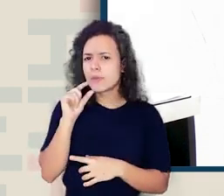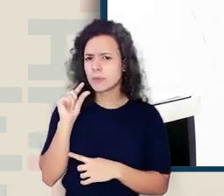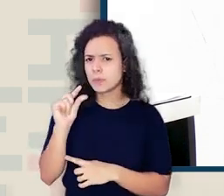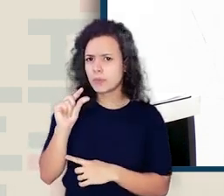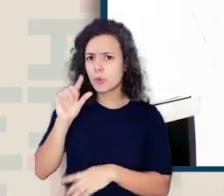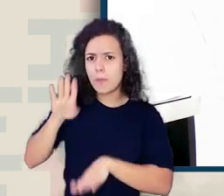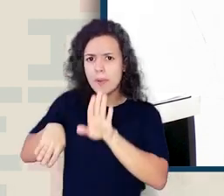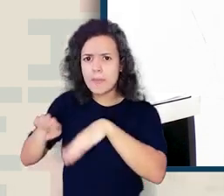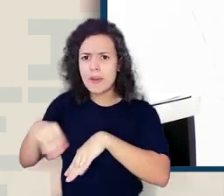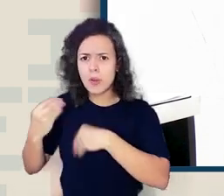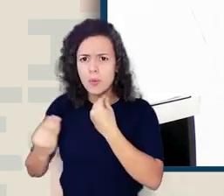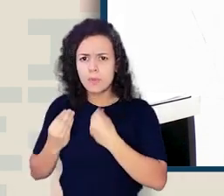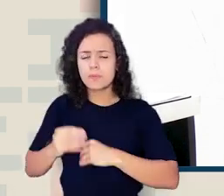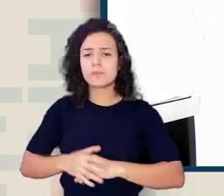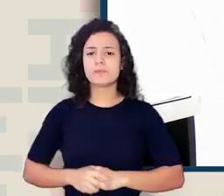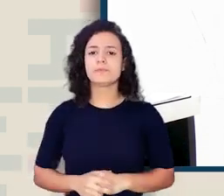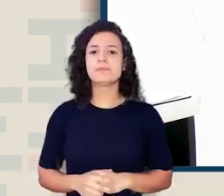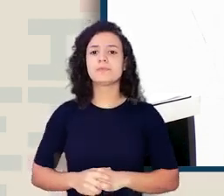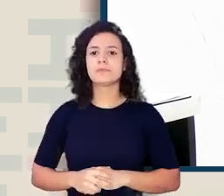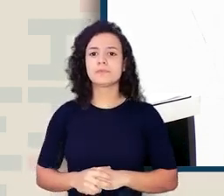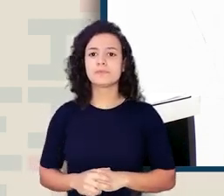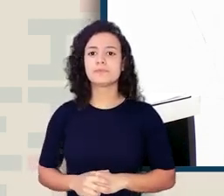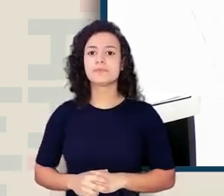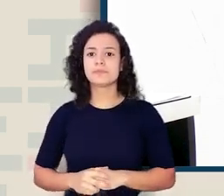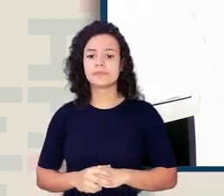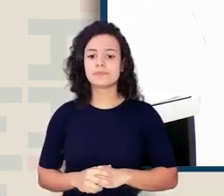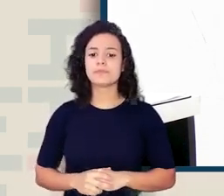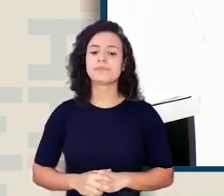Andamento mais acelerado no tambor.